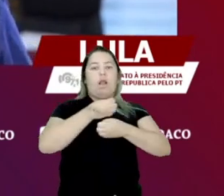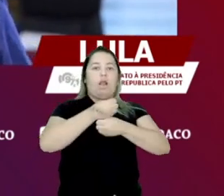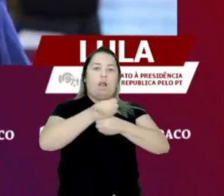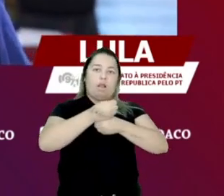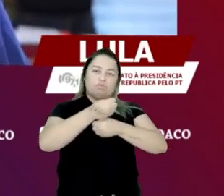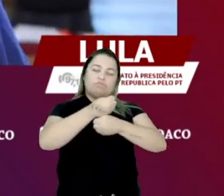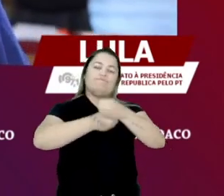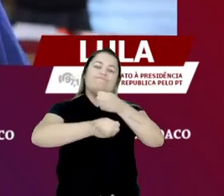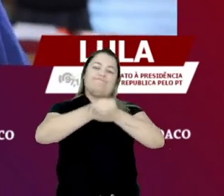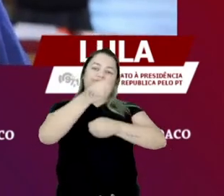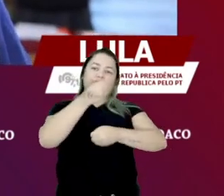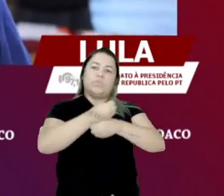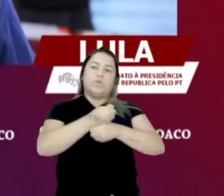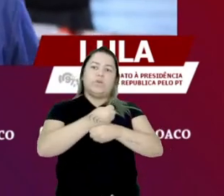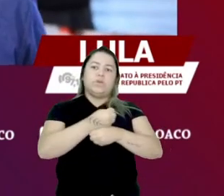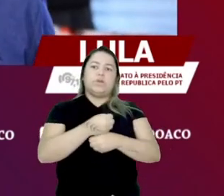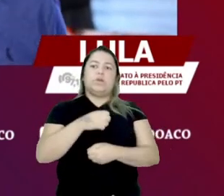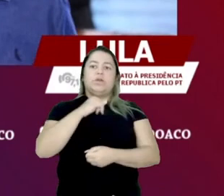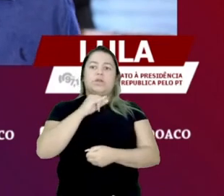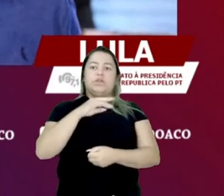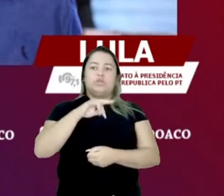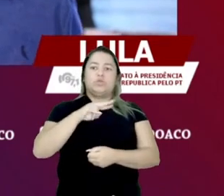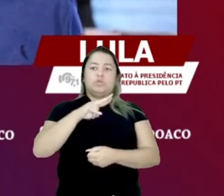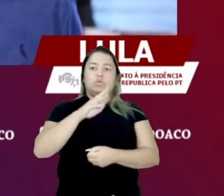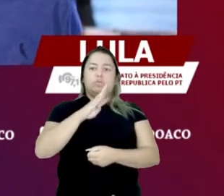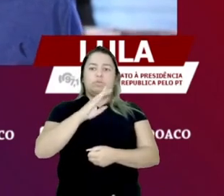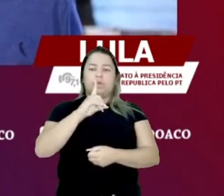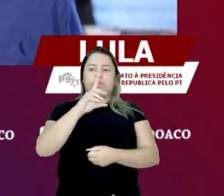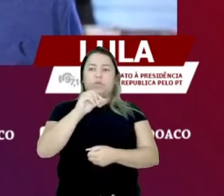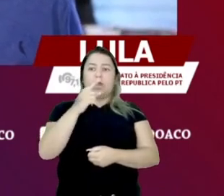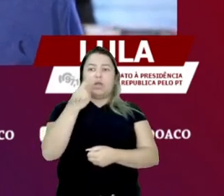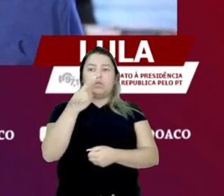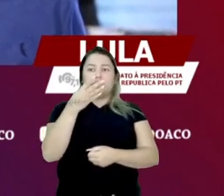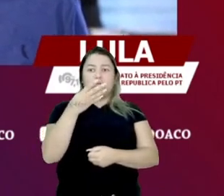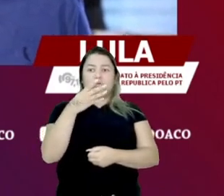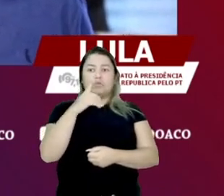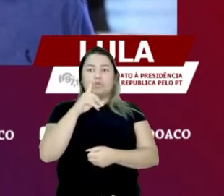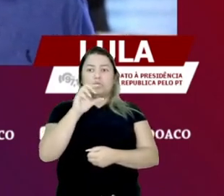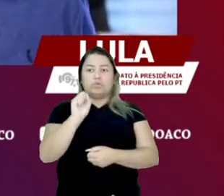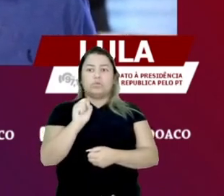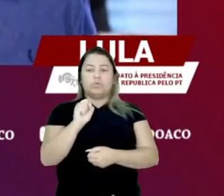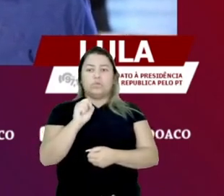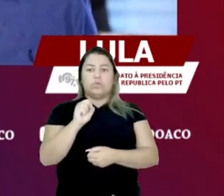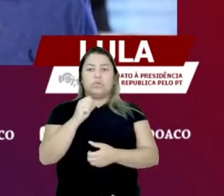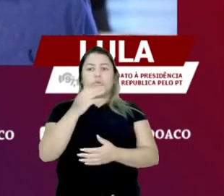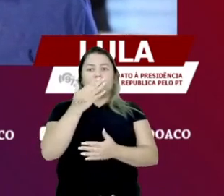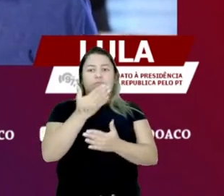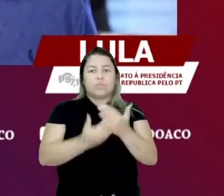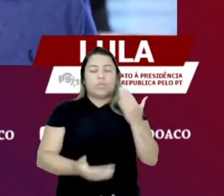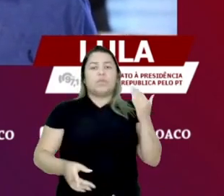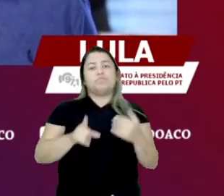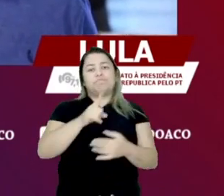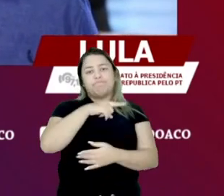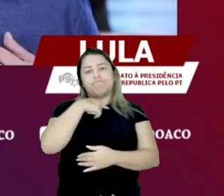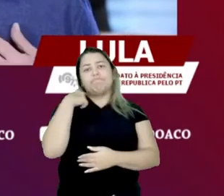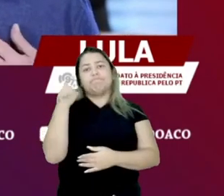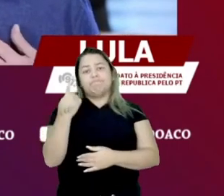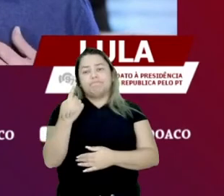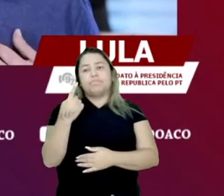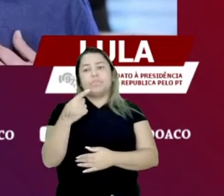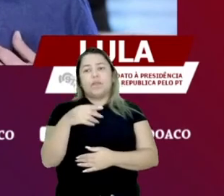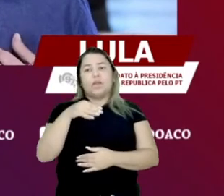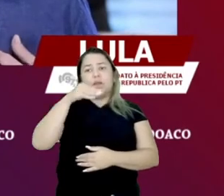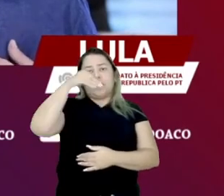primos. A Covid veio como um desastre na minha família, assim como na família de mais de 500 mil de pessoas aqui no país. Gostaria de saber,